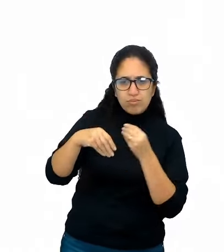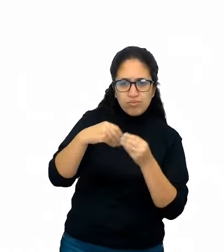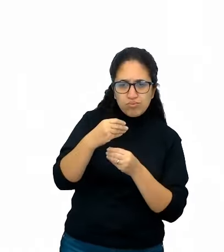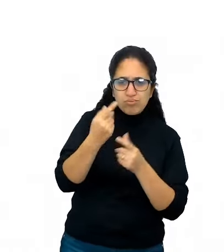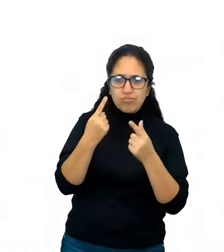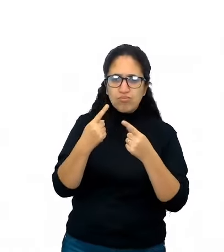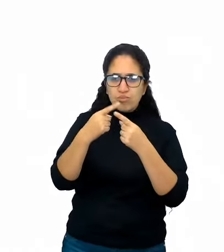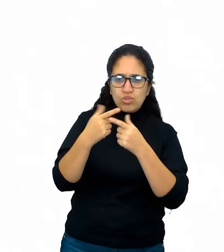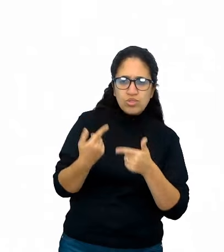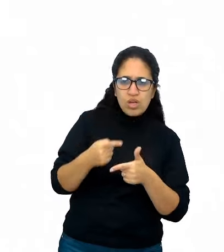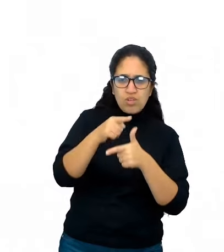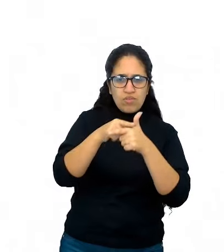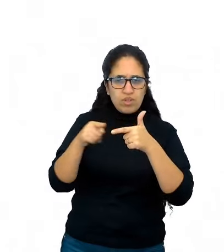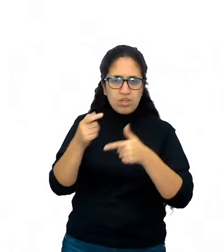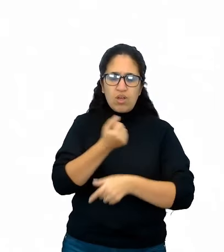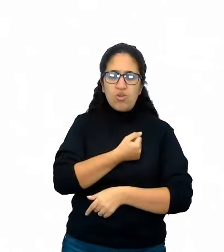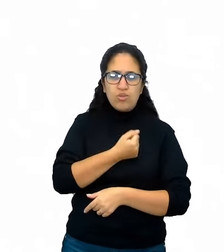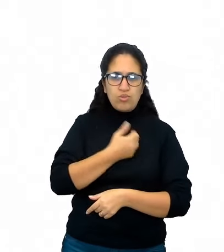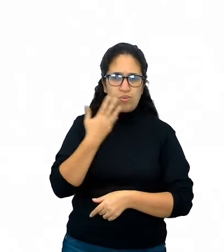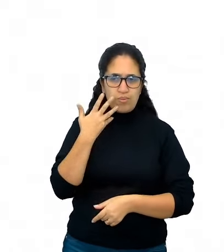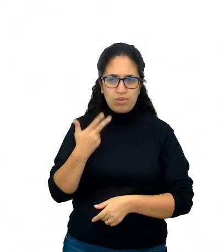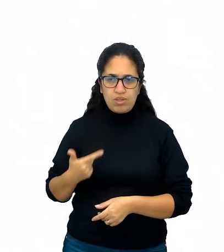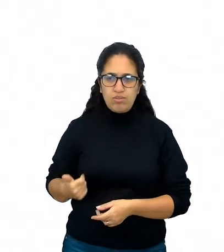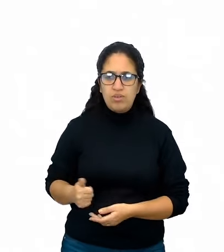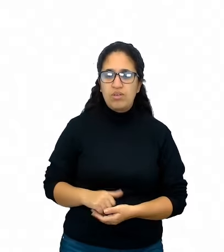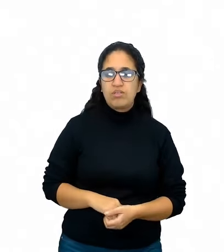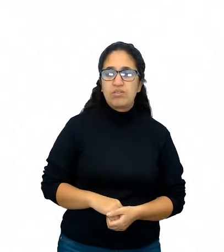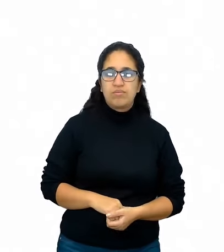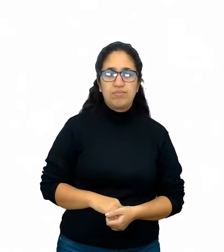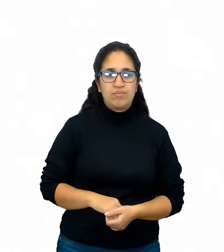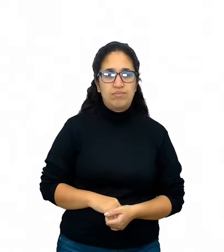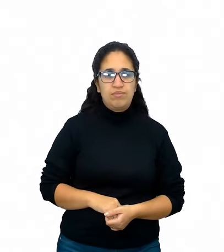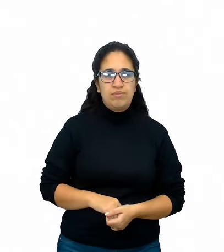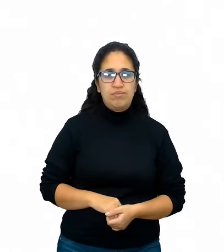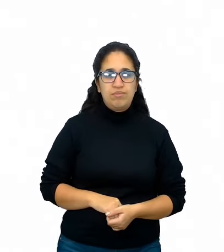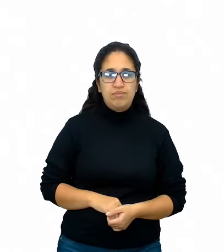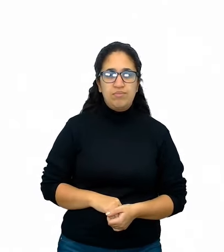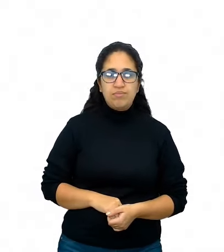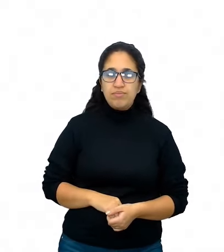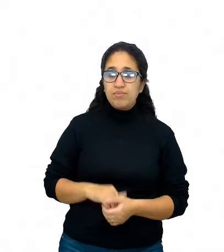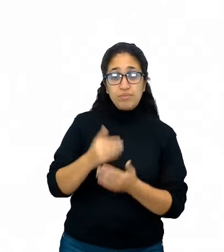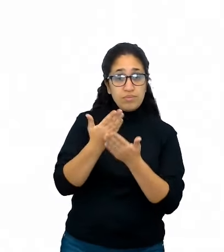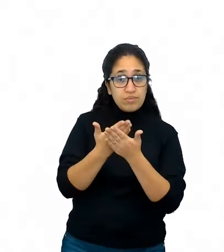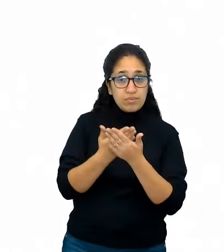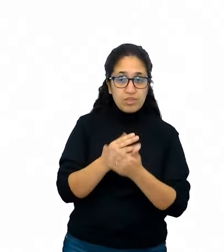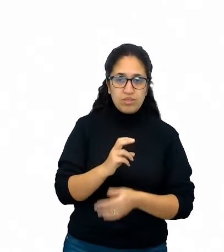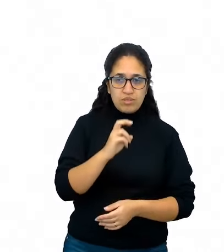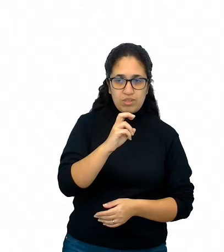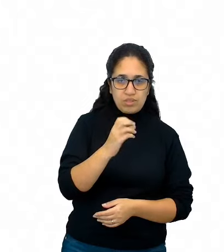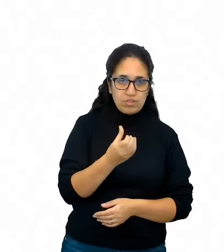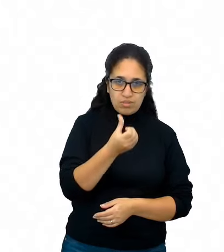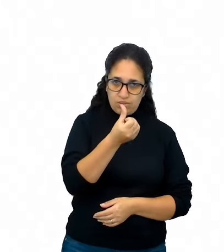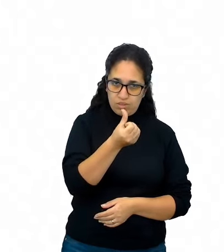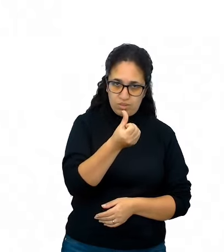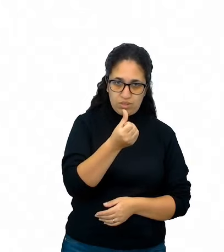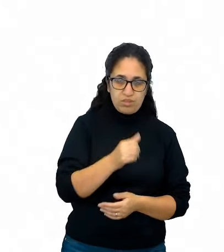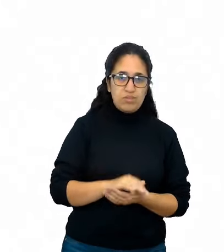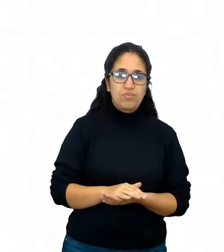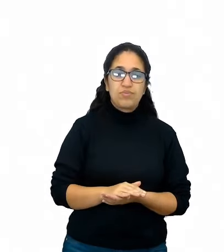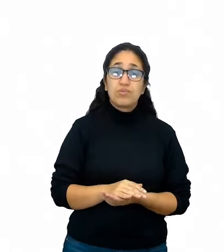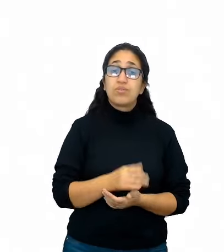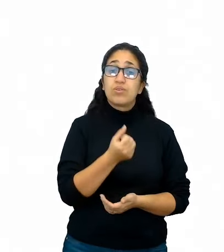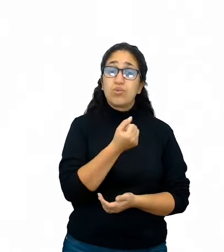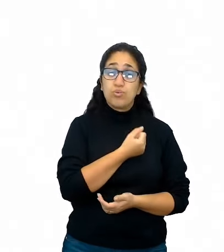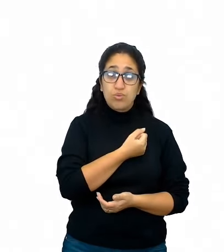de multiplicação e divisão com números naturais. Nas aulas 5 e 6, nós